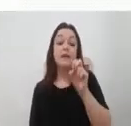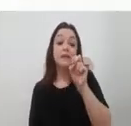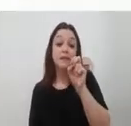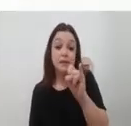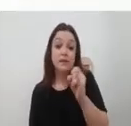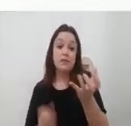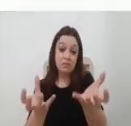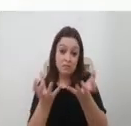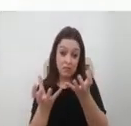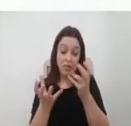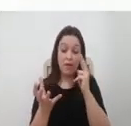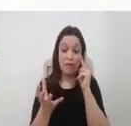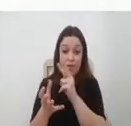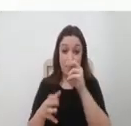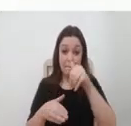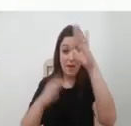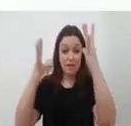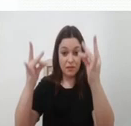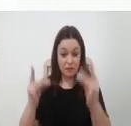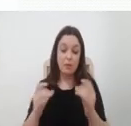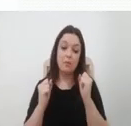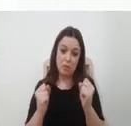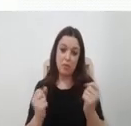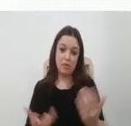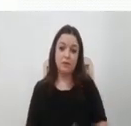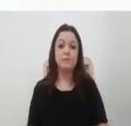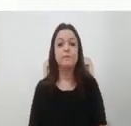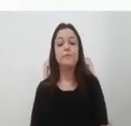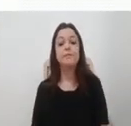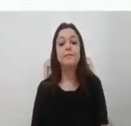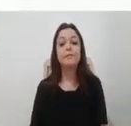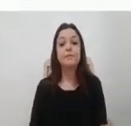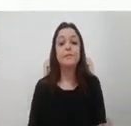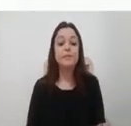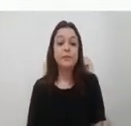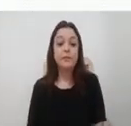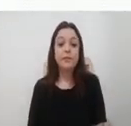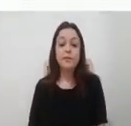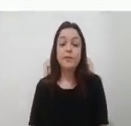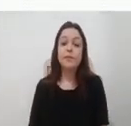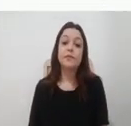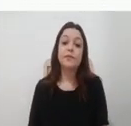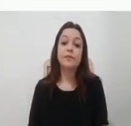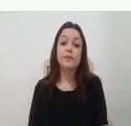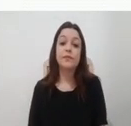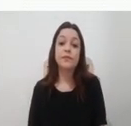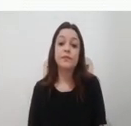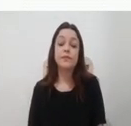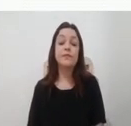acidentais. Então, caso vocês queiram ver, é só procurar no livro.